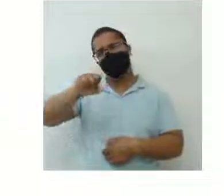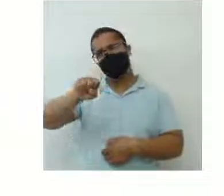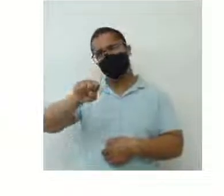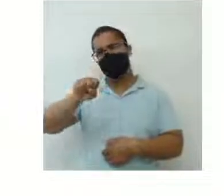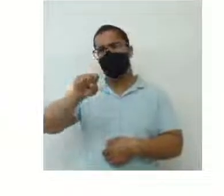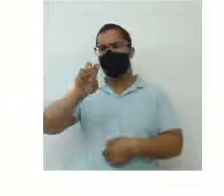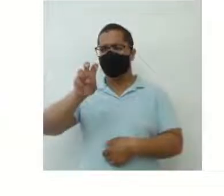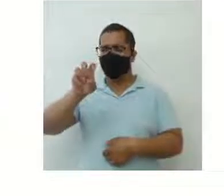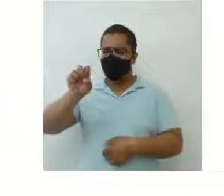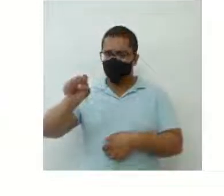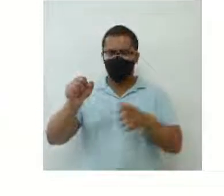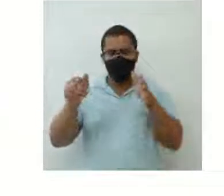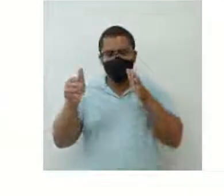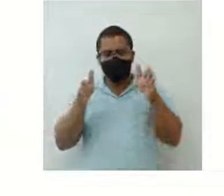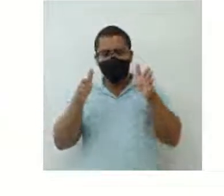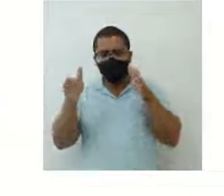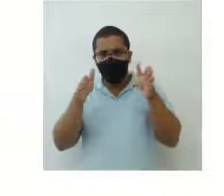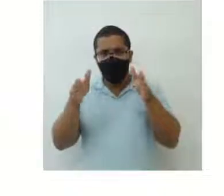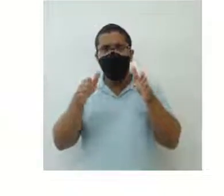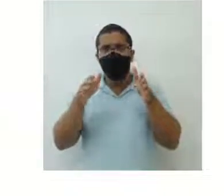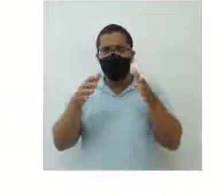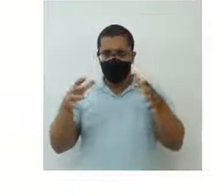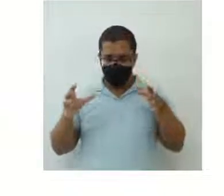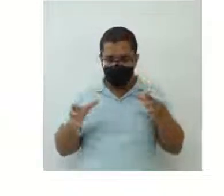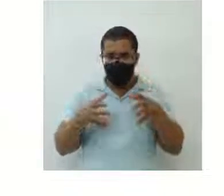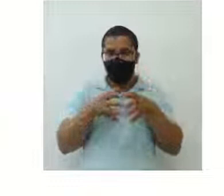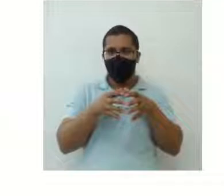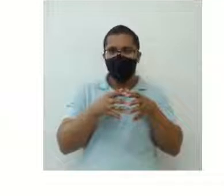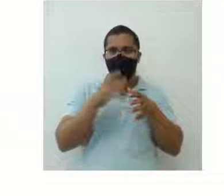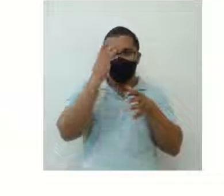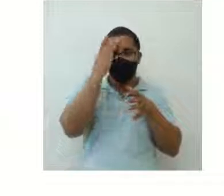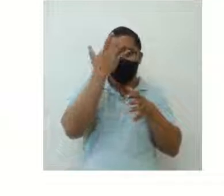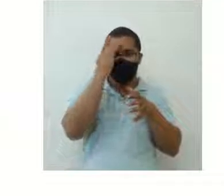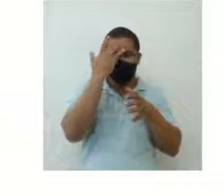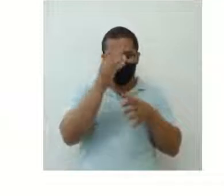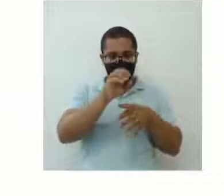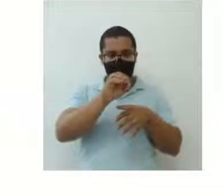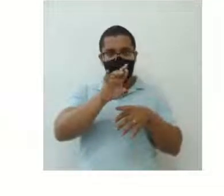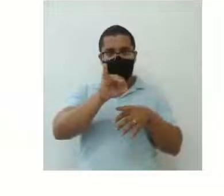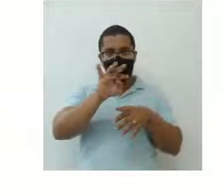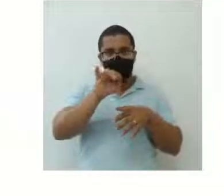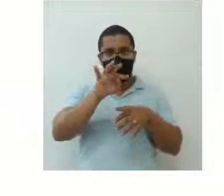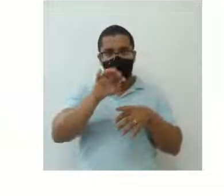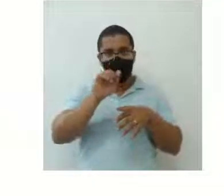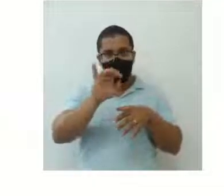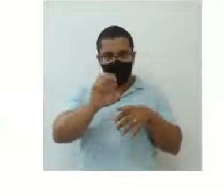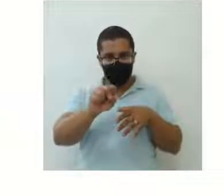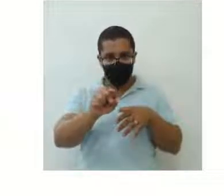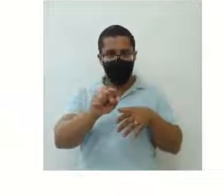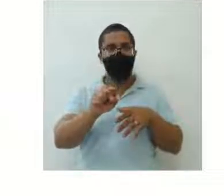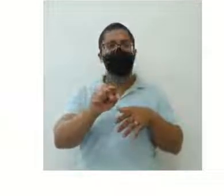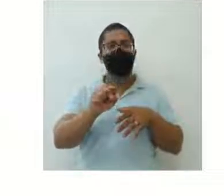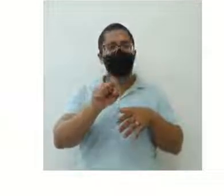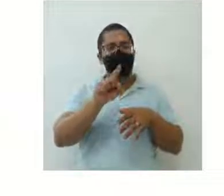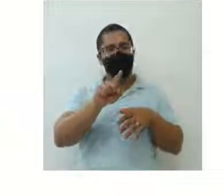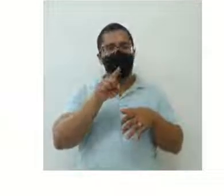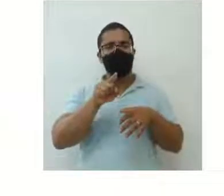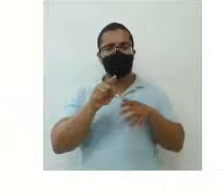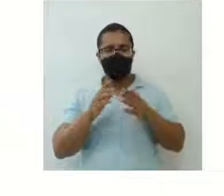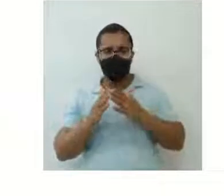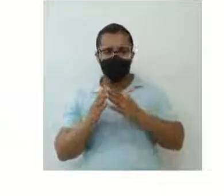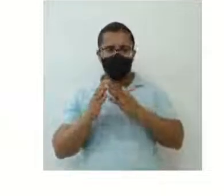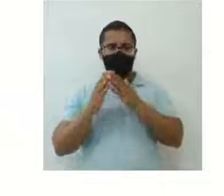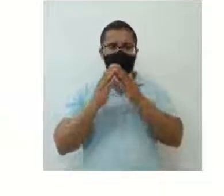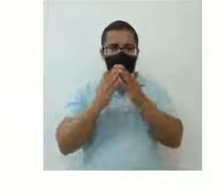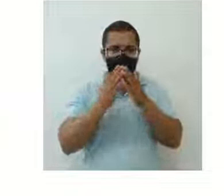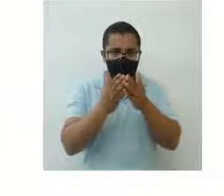1858, a Companhia das Índias Orientais, né, britânicas, dominou a